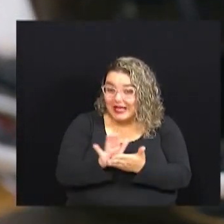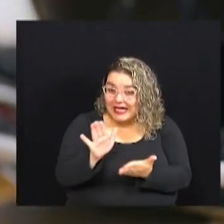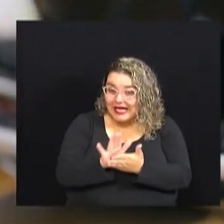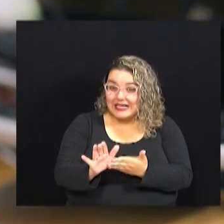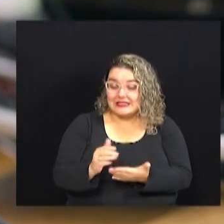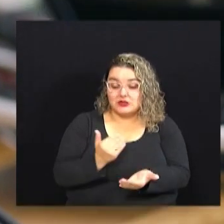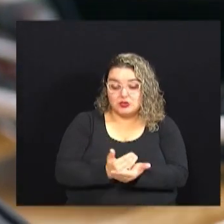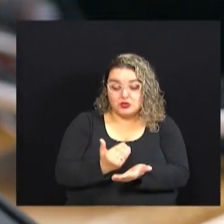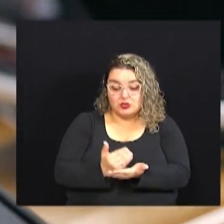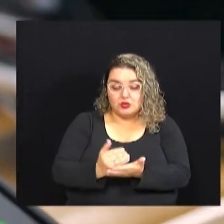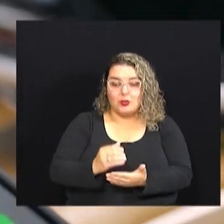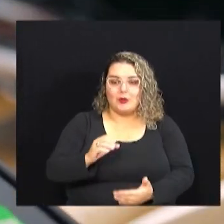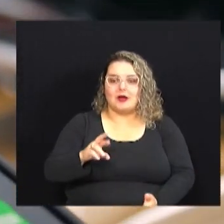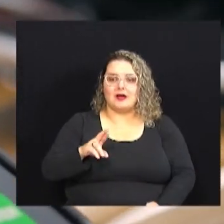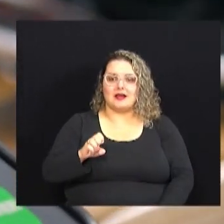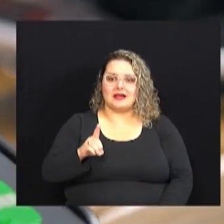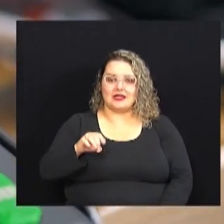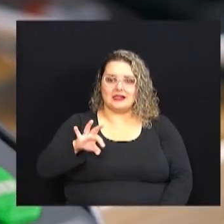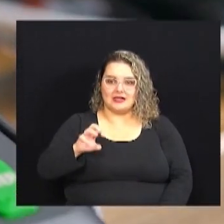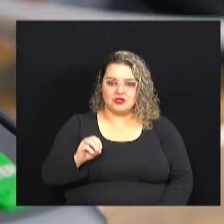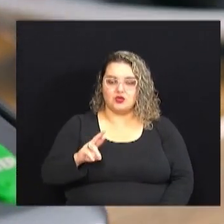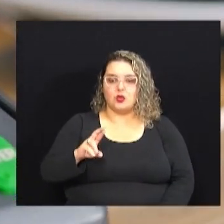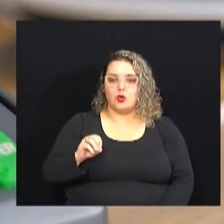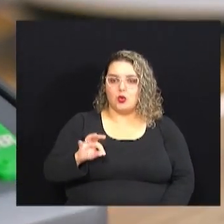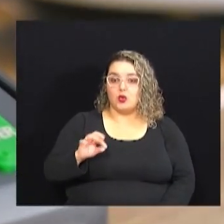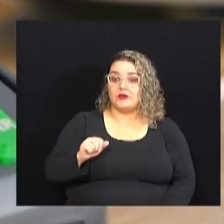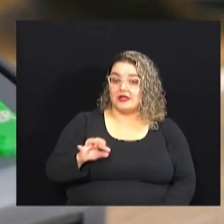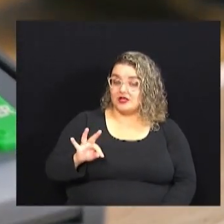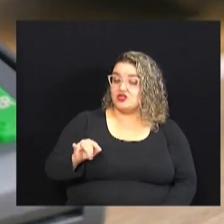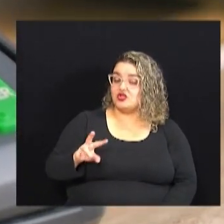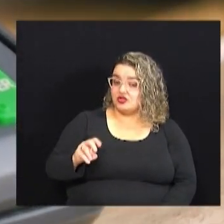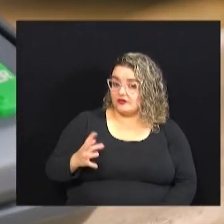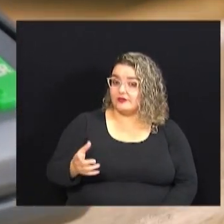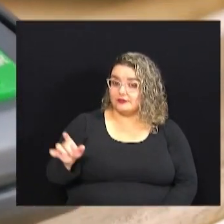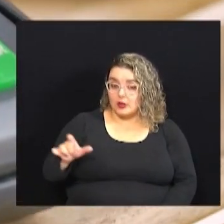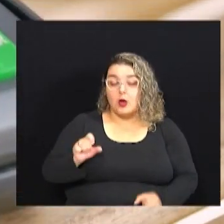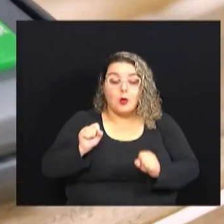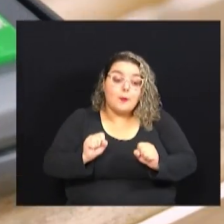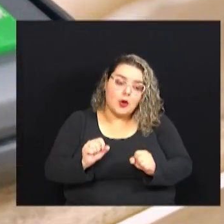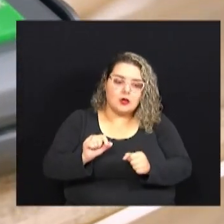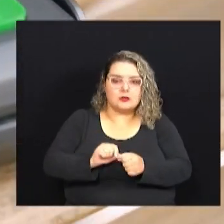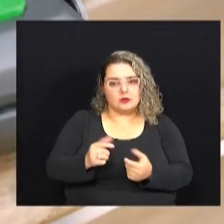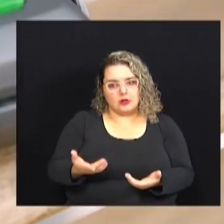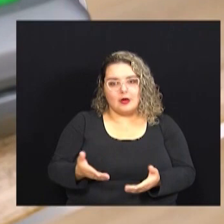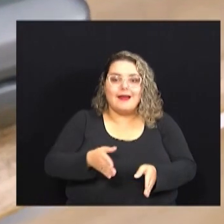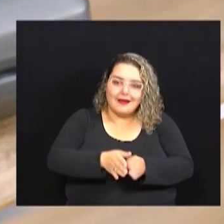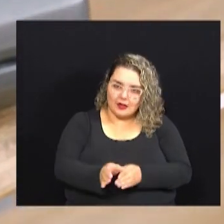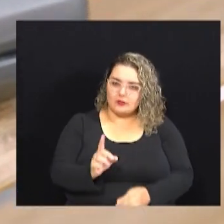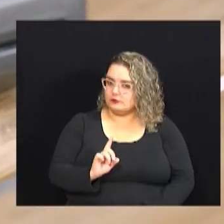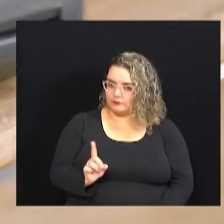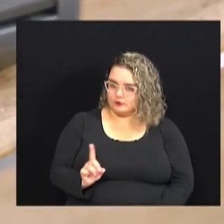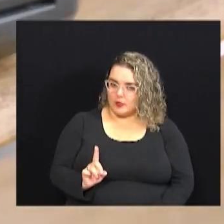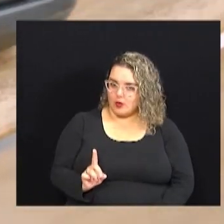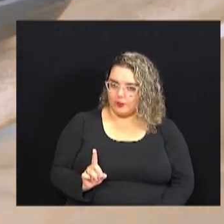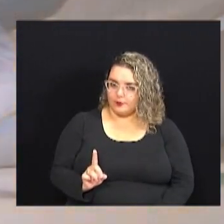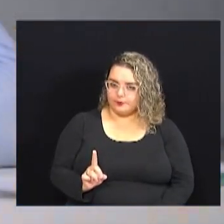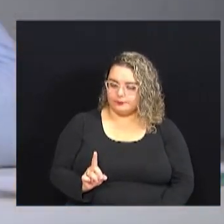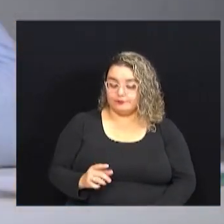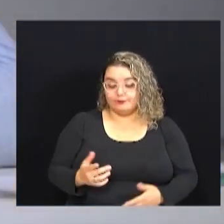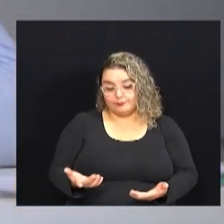parcelamento, que a gente chama de crédito rotativo, ou o famoso rotativo do cartão, né? Mas pode ser feito. É aconselhado?